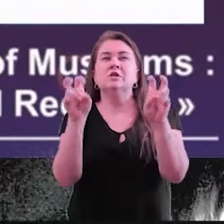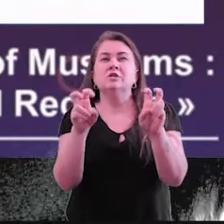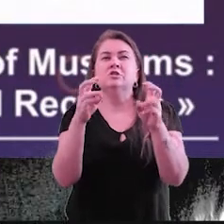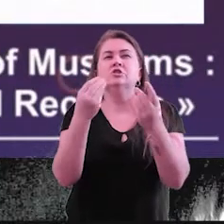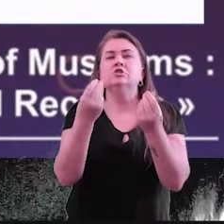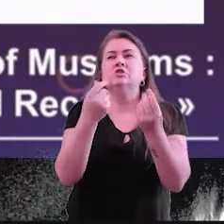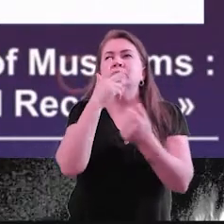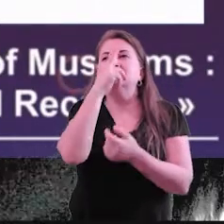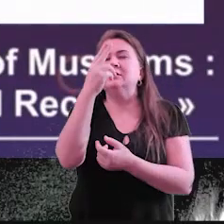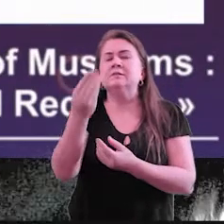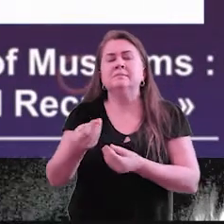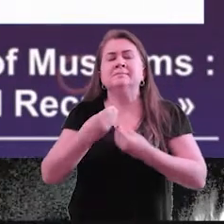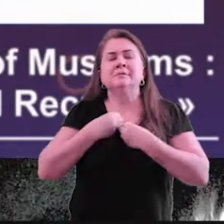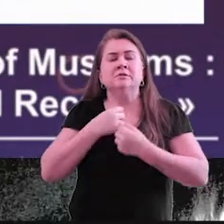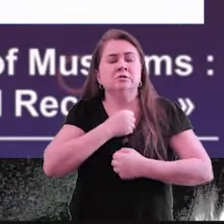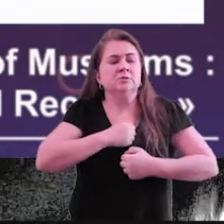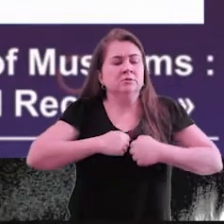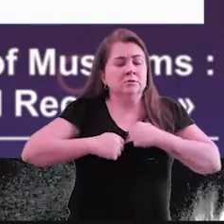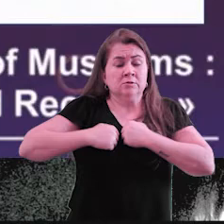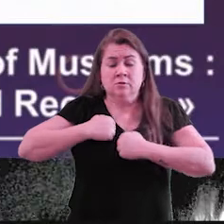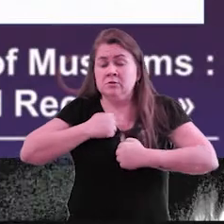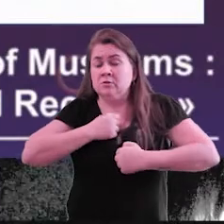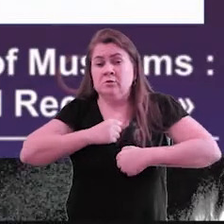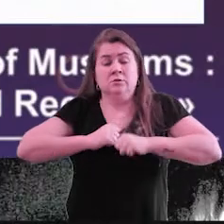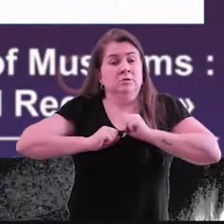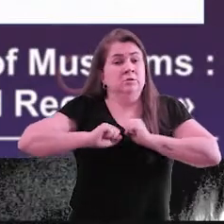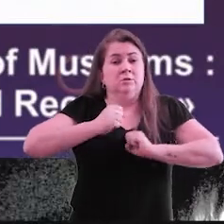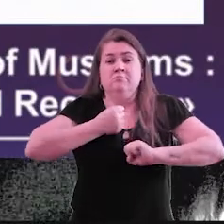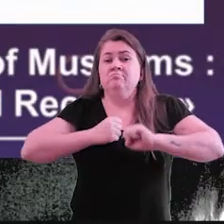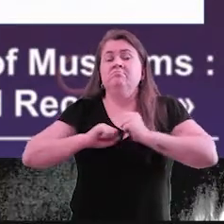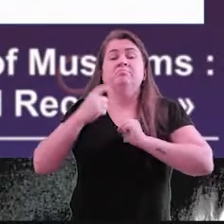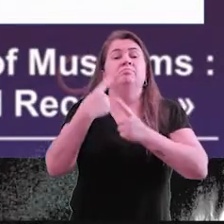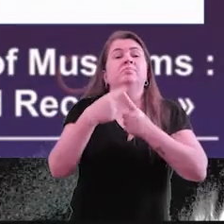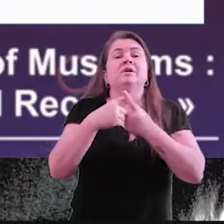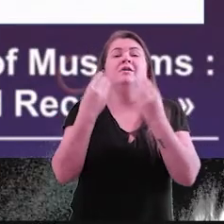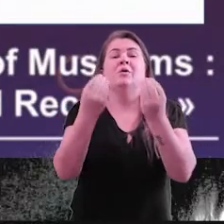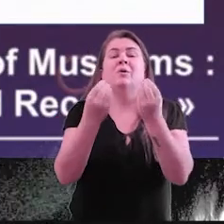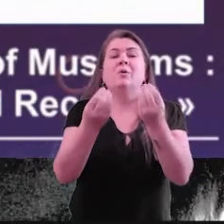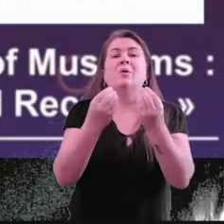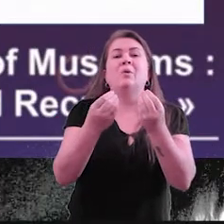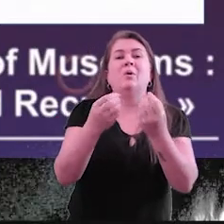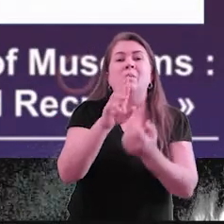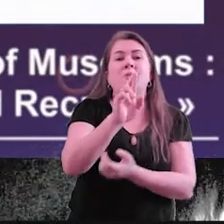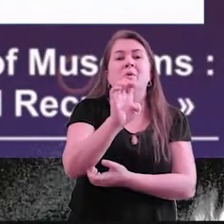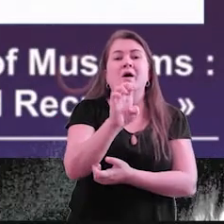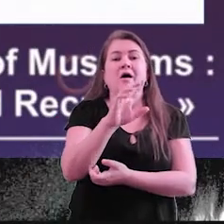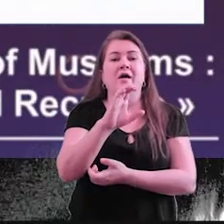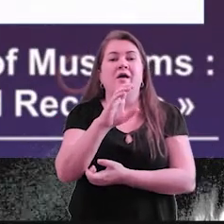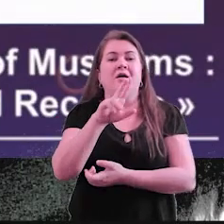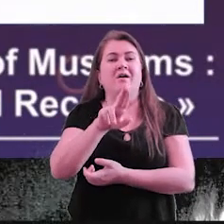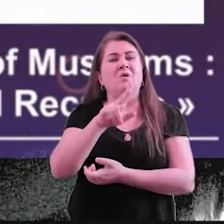exercícios necessários, mas também muito desafiadores no momento que a gente vive atualmente de desmonte da ciência,